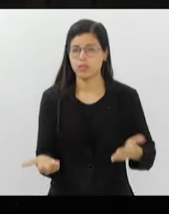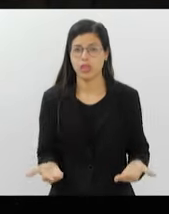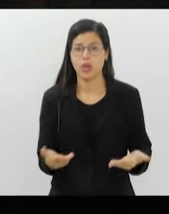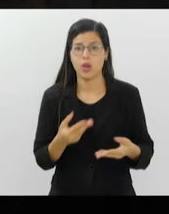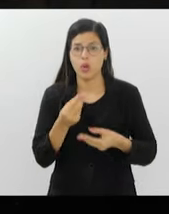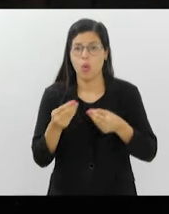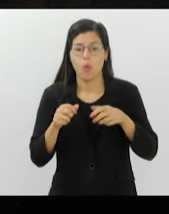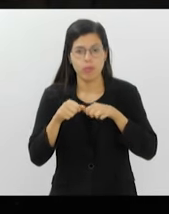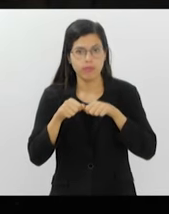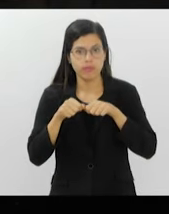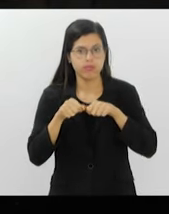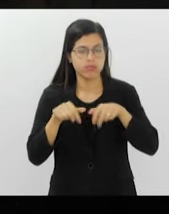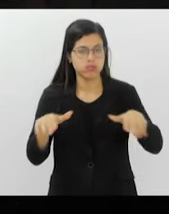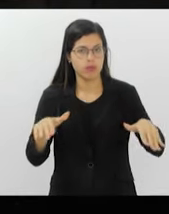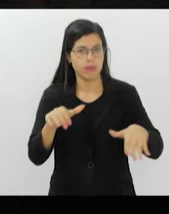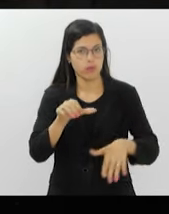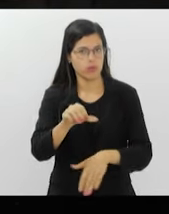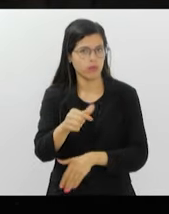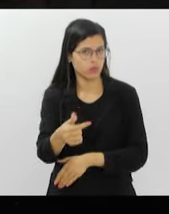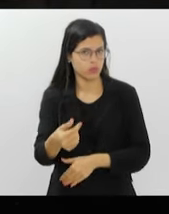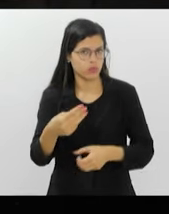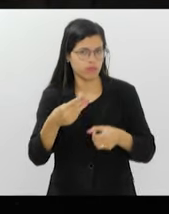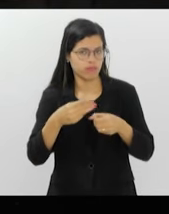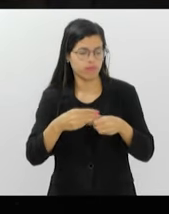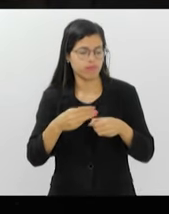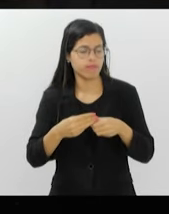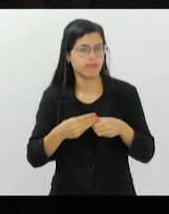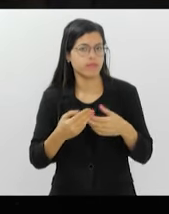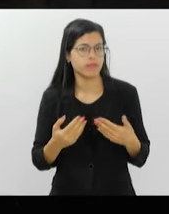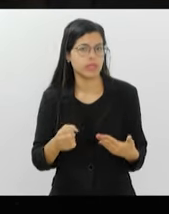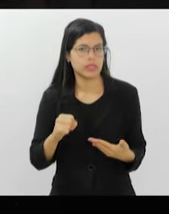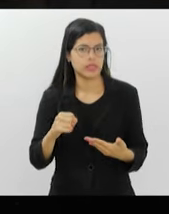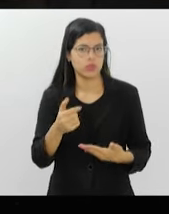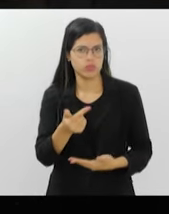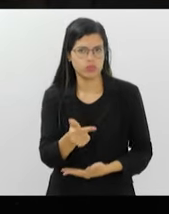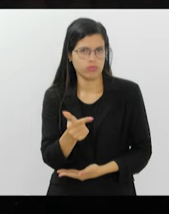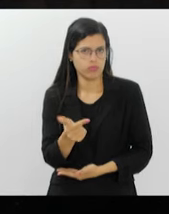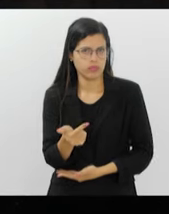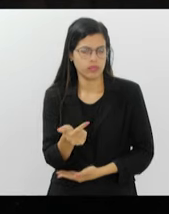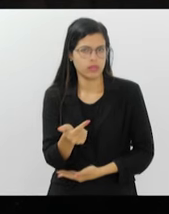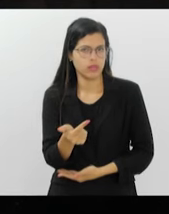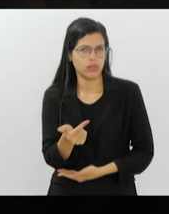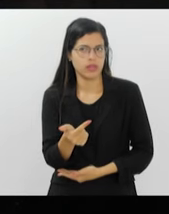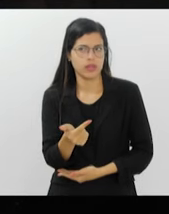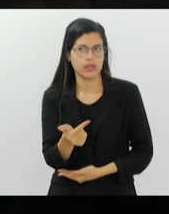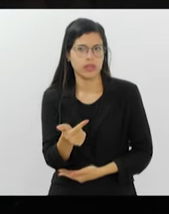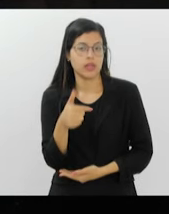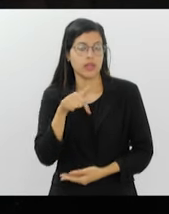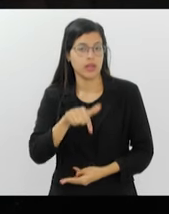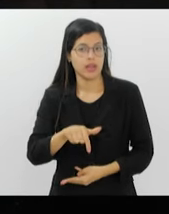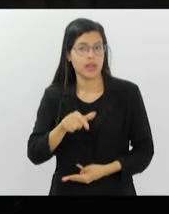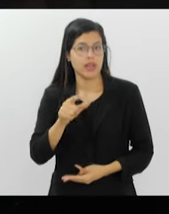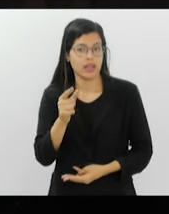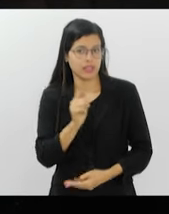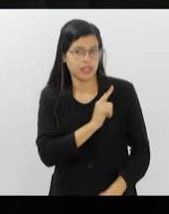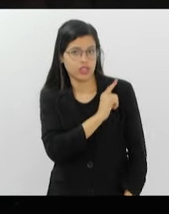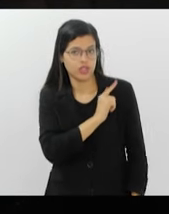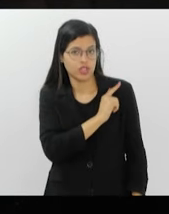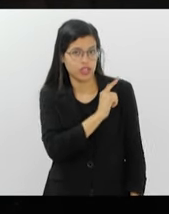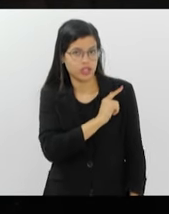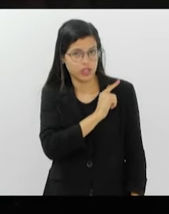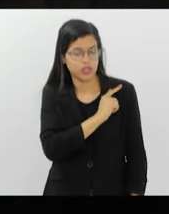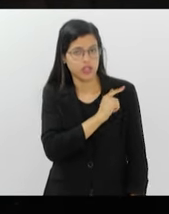92 municípios se você não tem esta câmara de compensação